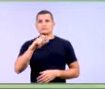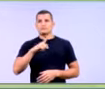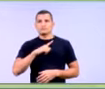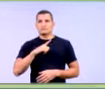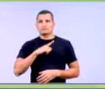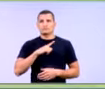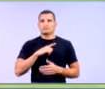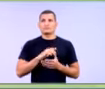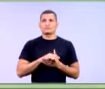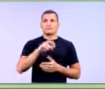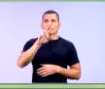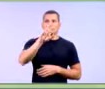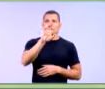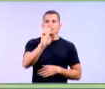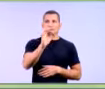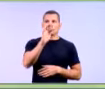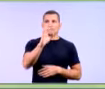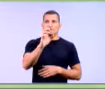teórico,